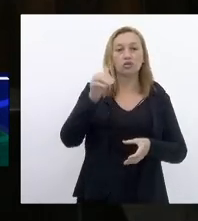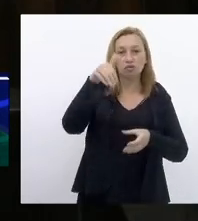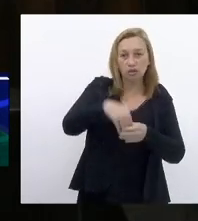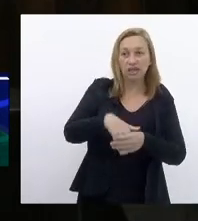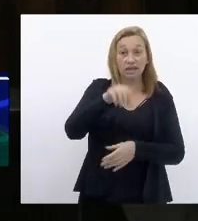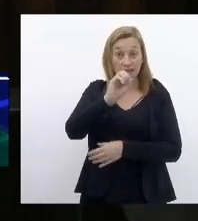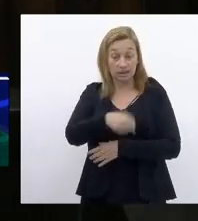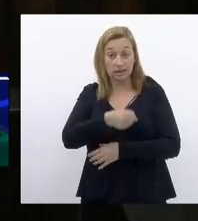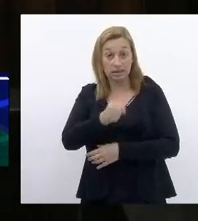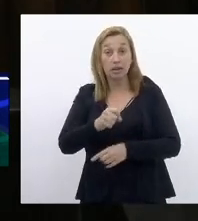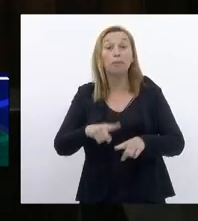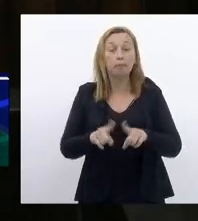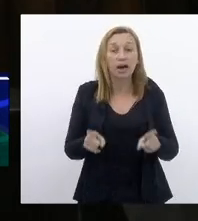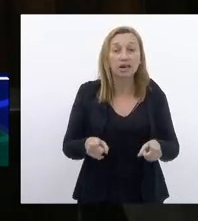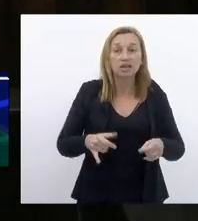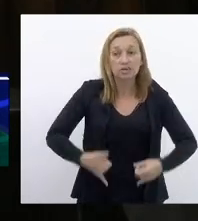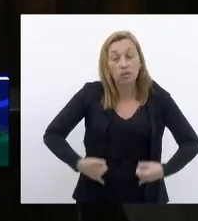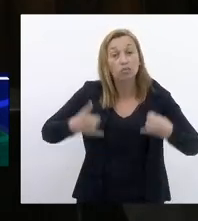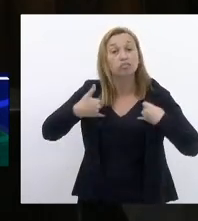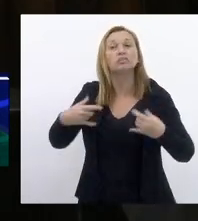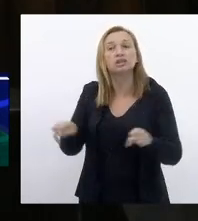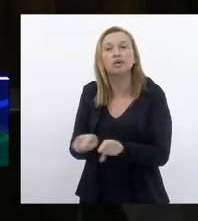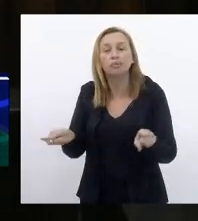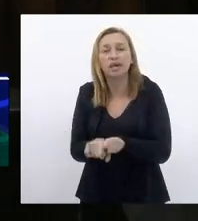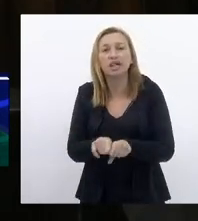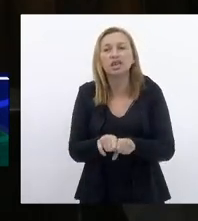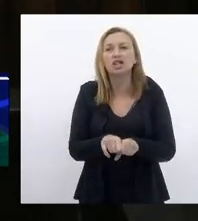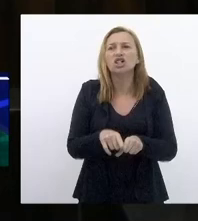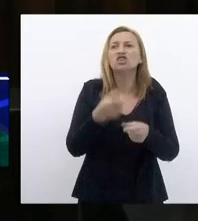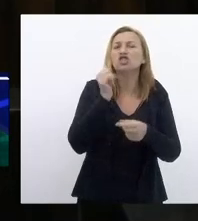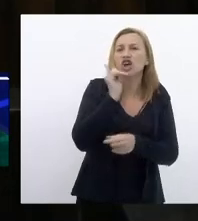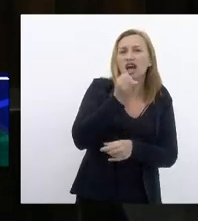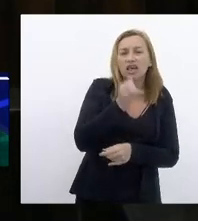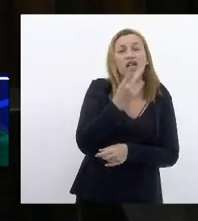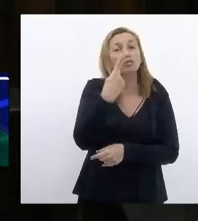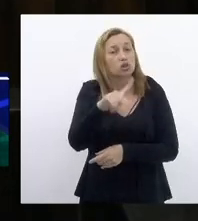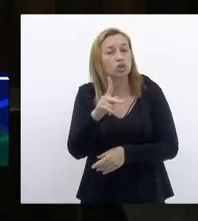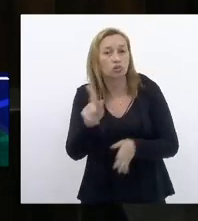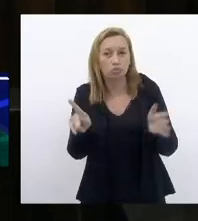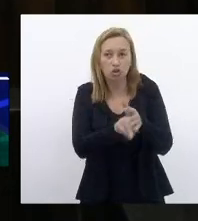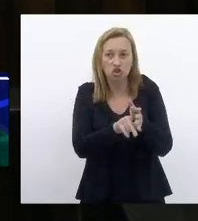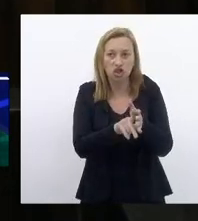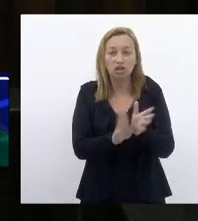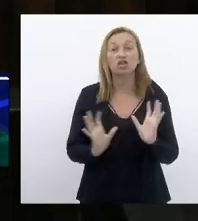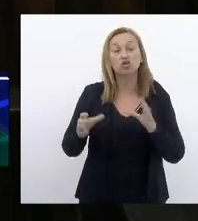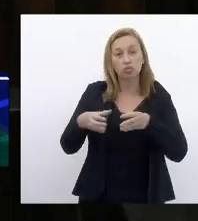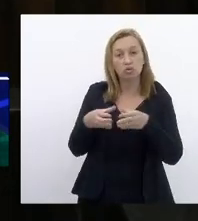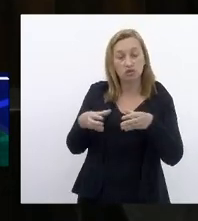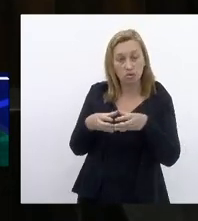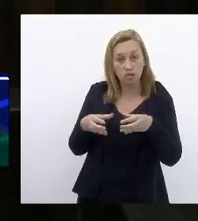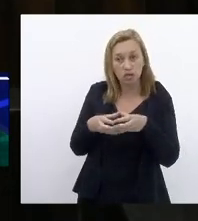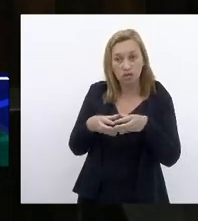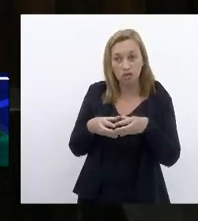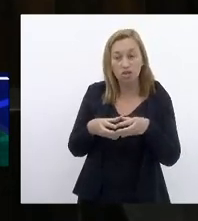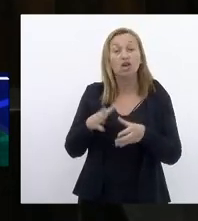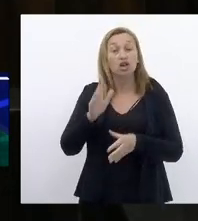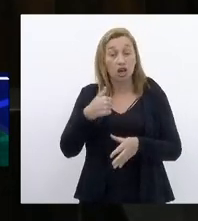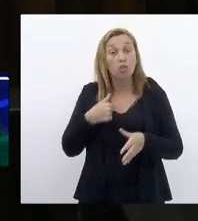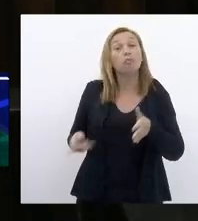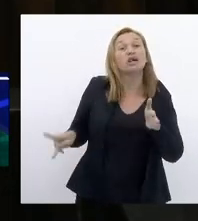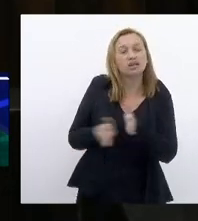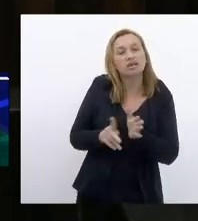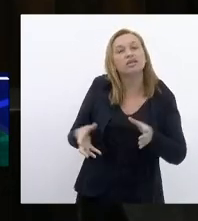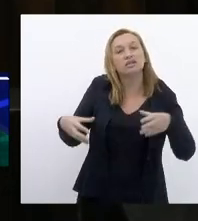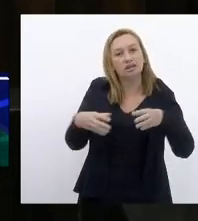favoravelmente, mas tive a oportunidade também de relatar o seu projeto nas comissões temáticas, às que pertenço aqui